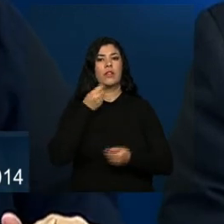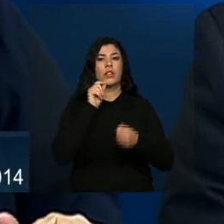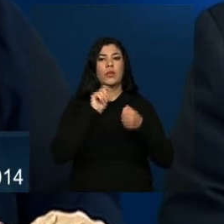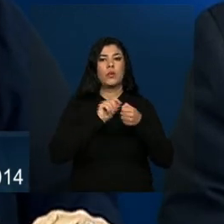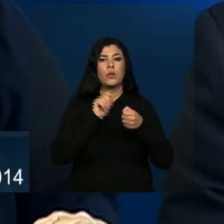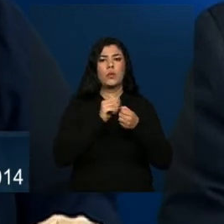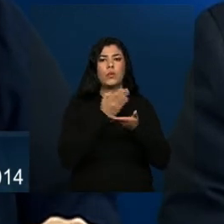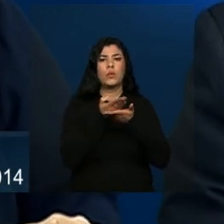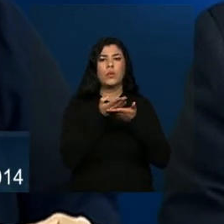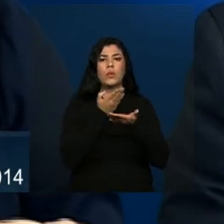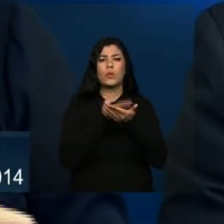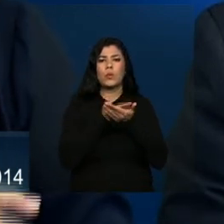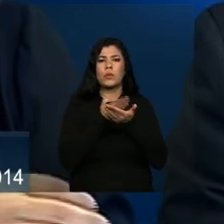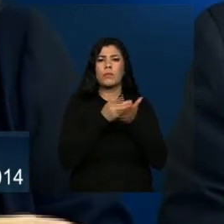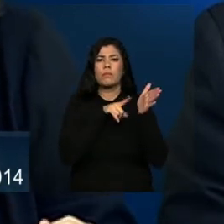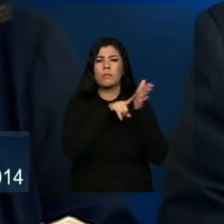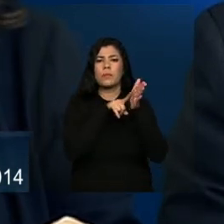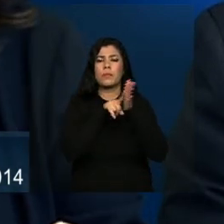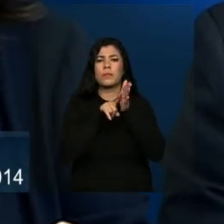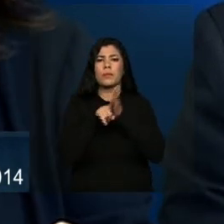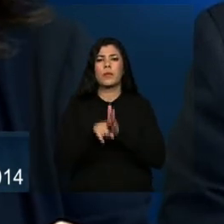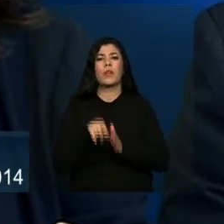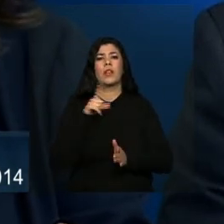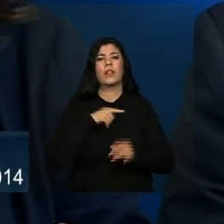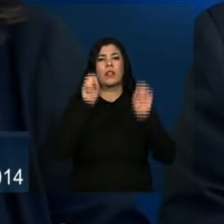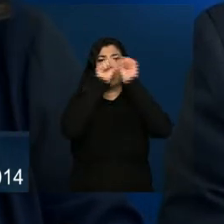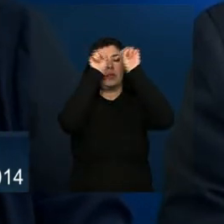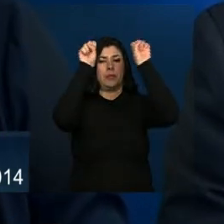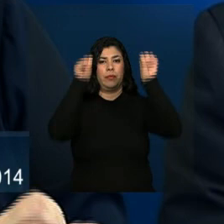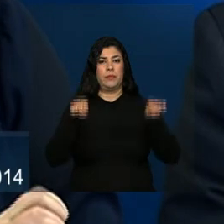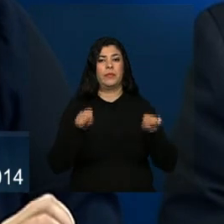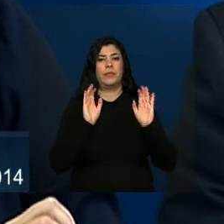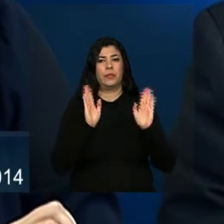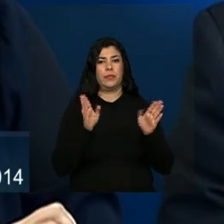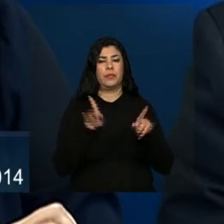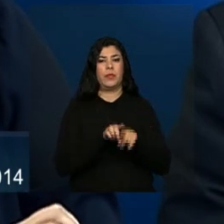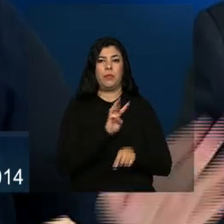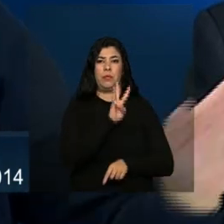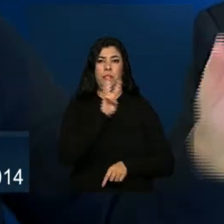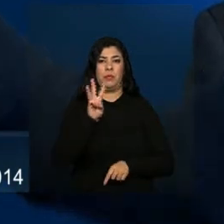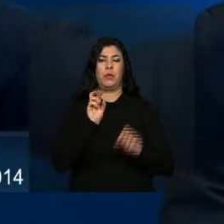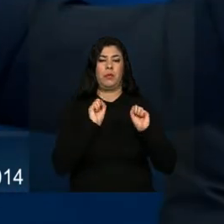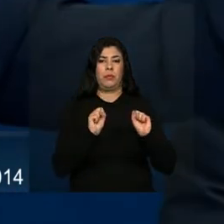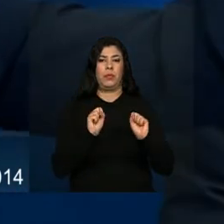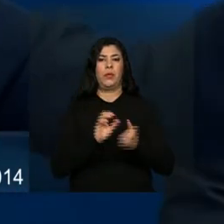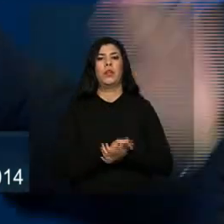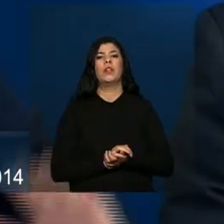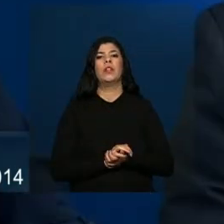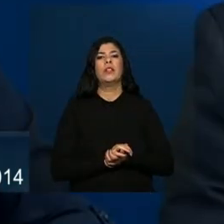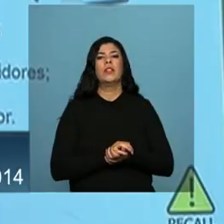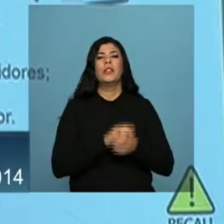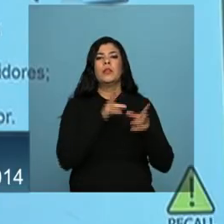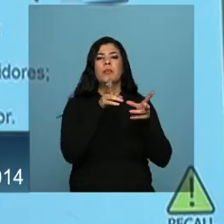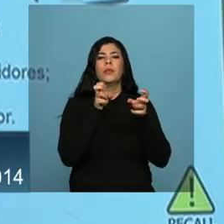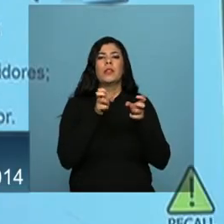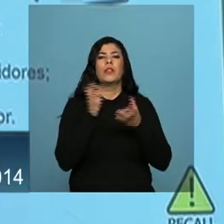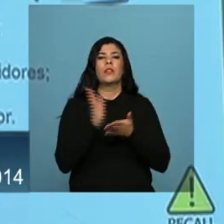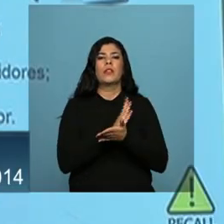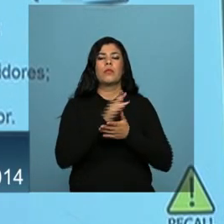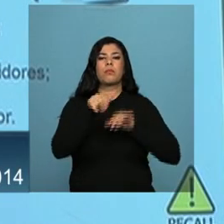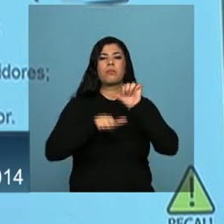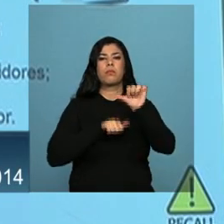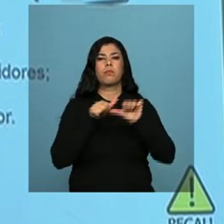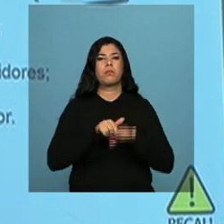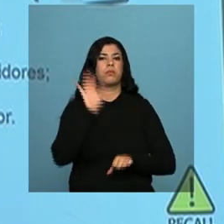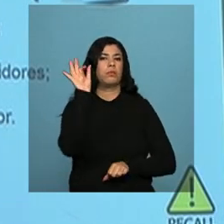feito fica em conta até disponível na página deles é que dá algumas variáveis